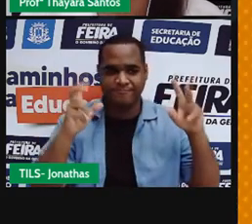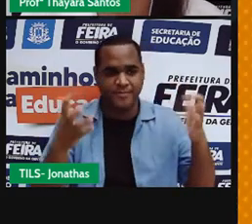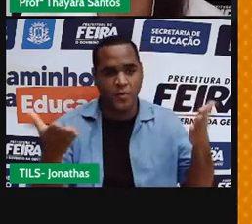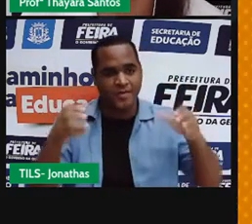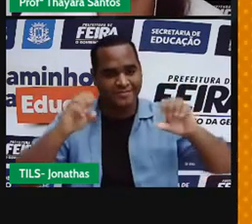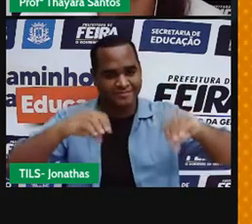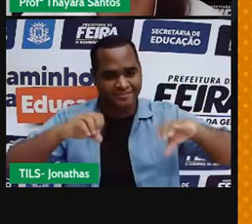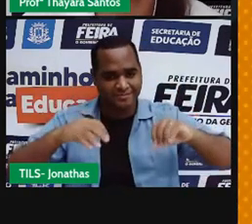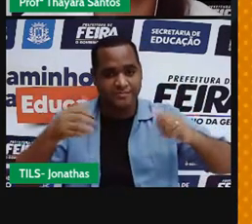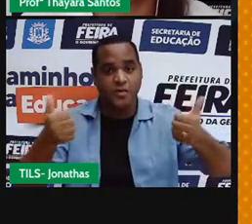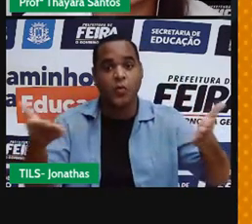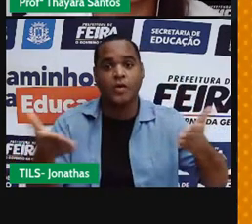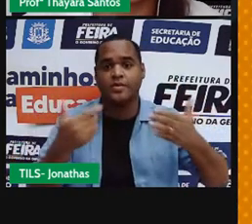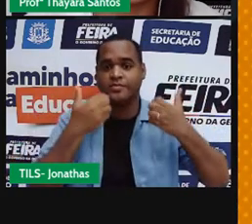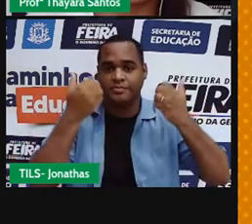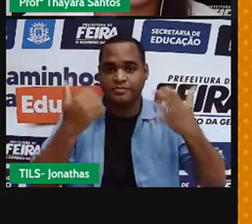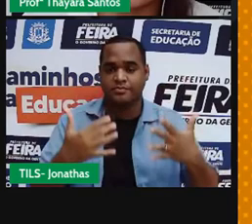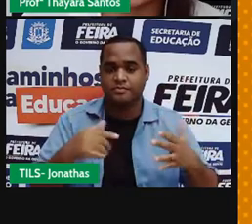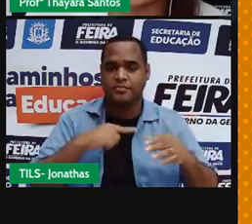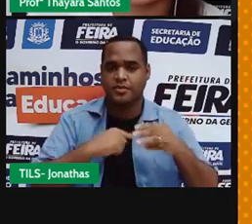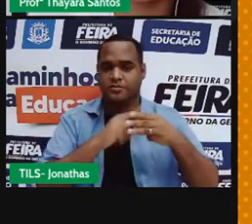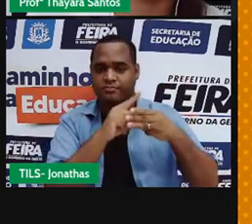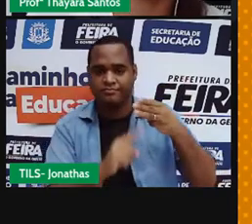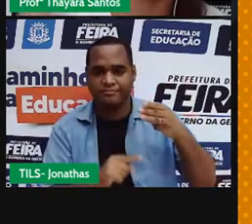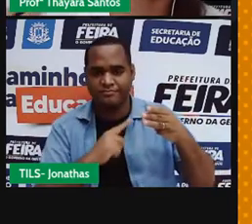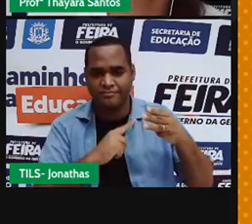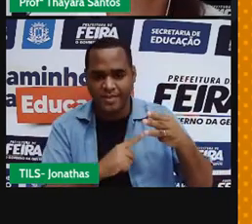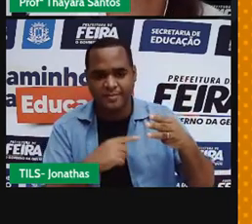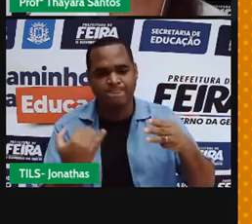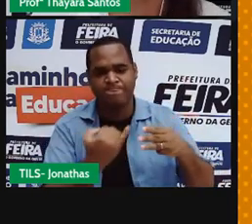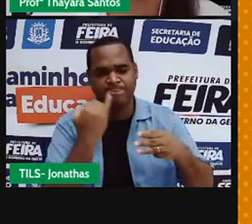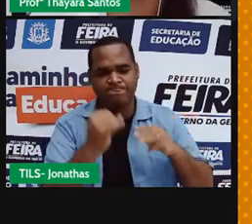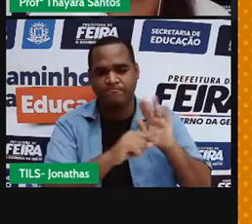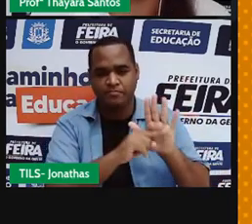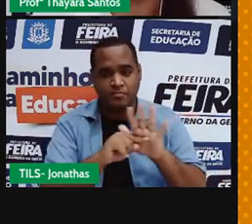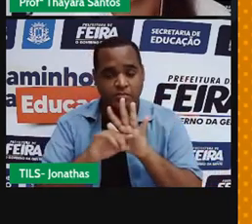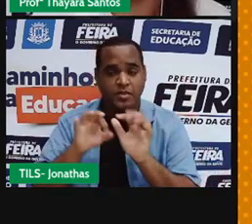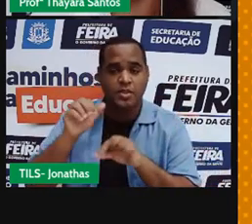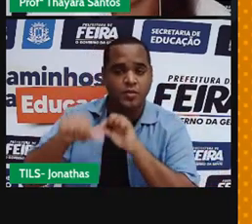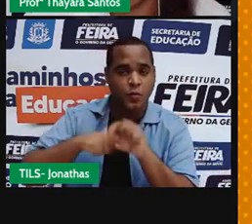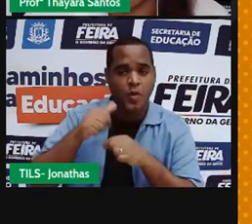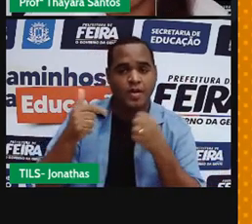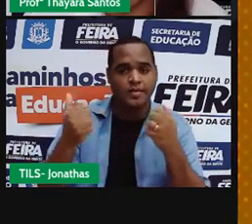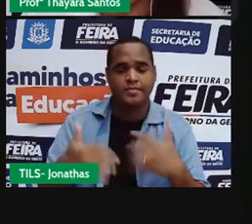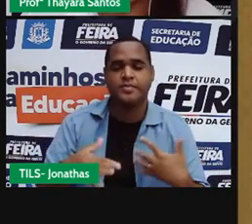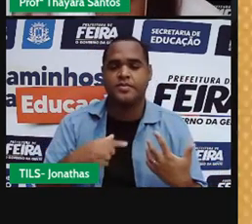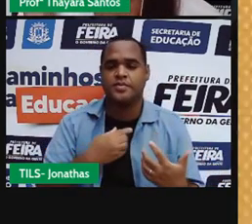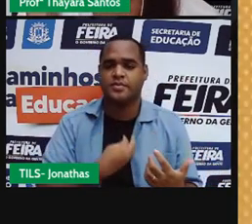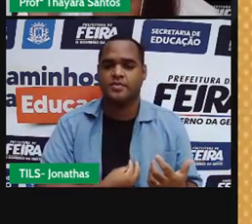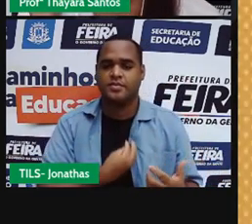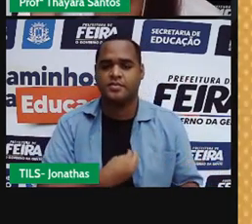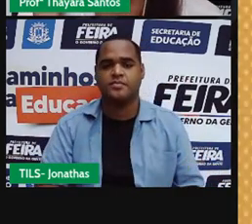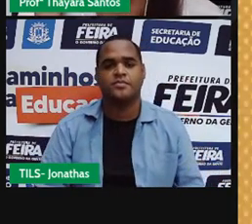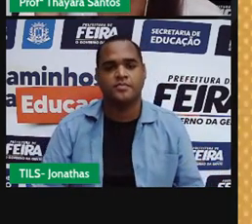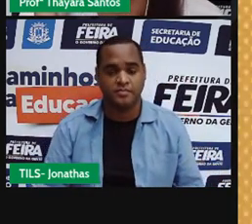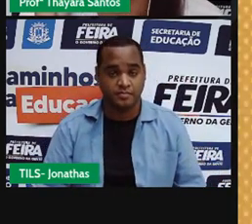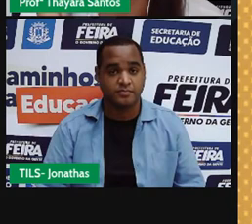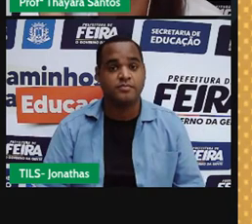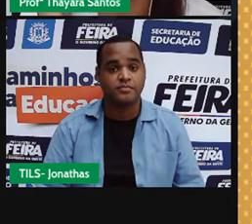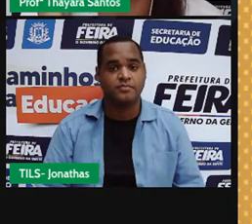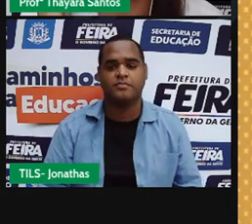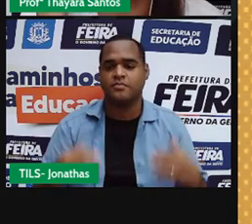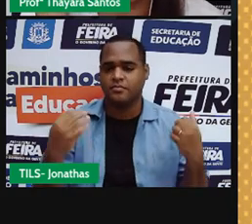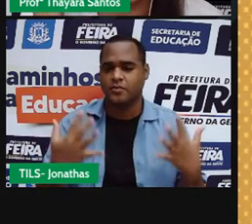E hoje a gente vai falar sobre os estados físicos da matéria e sobre as mudanças de estado físico da matéria. A